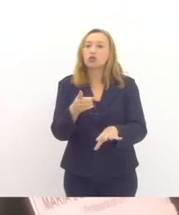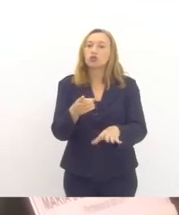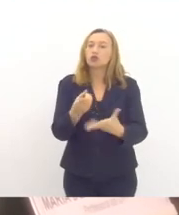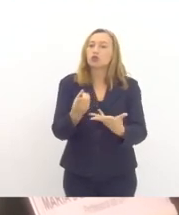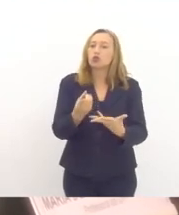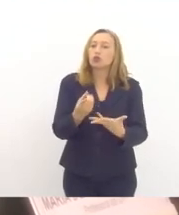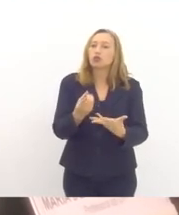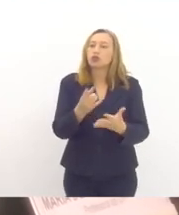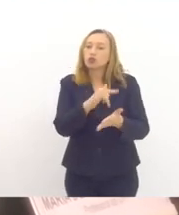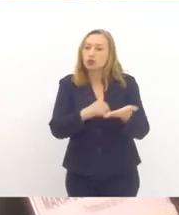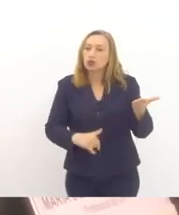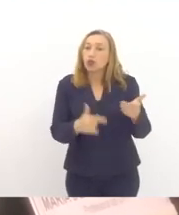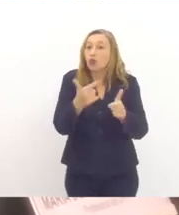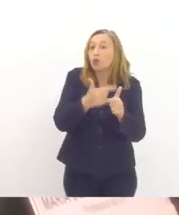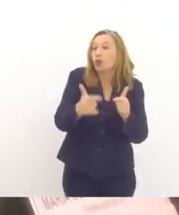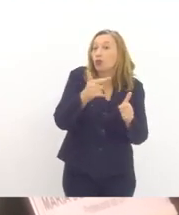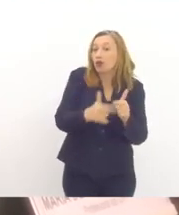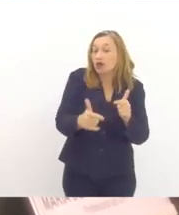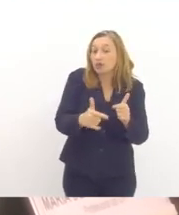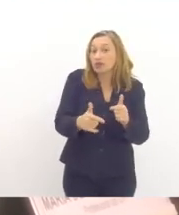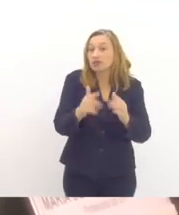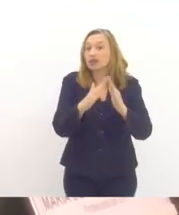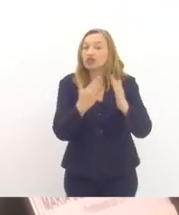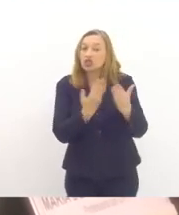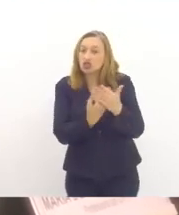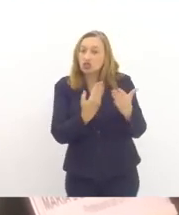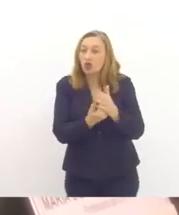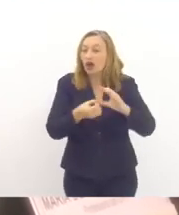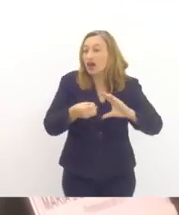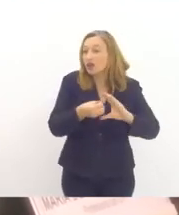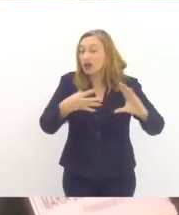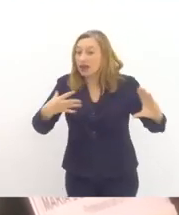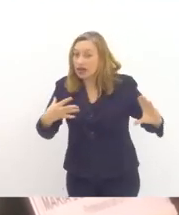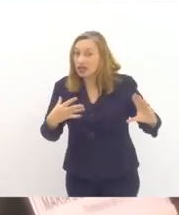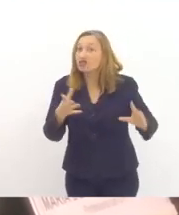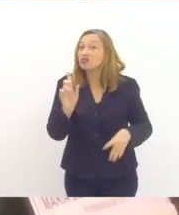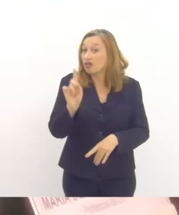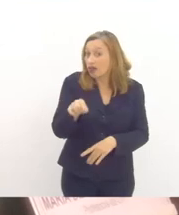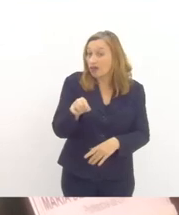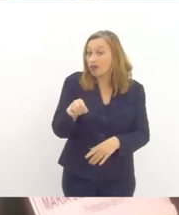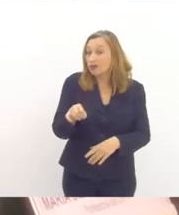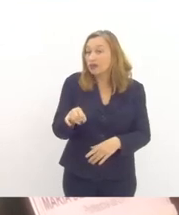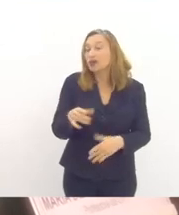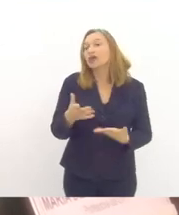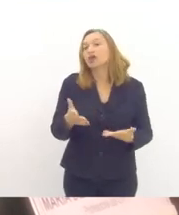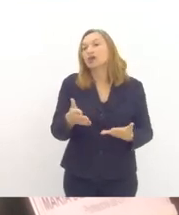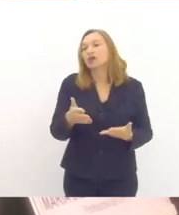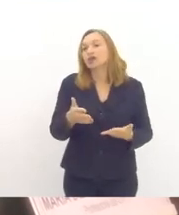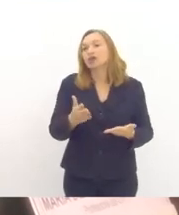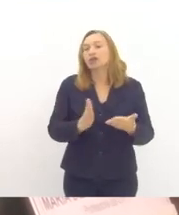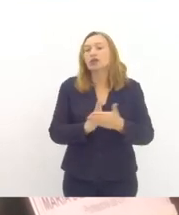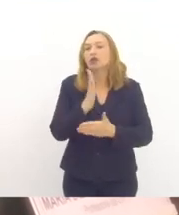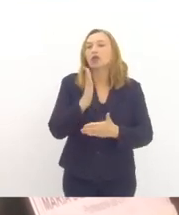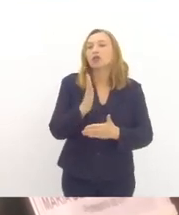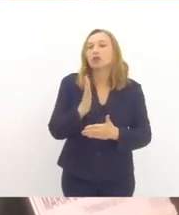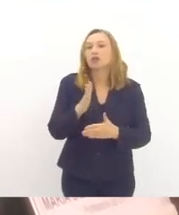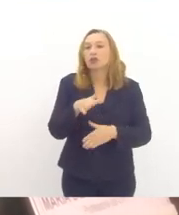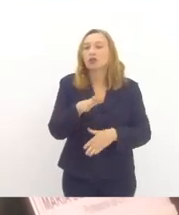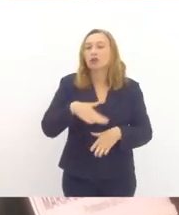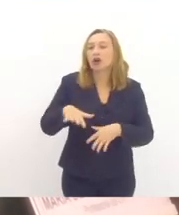sobre os problemas de fragmentação escolar que são característicos, né? E que rompem com a unidade do